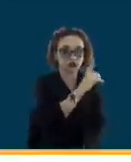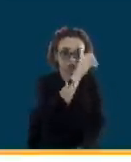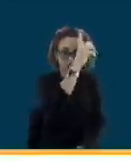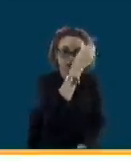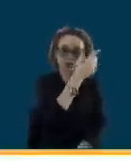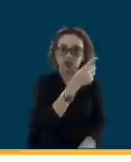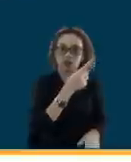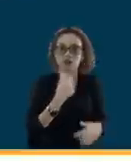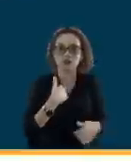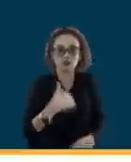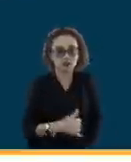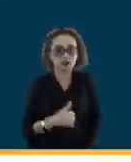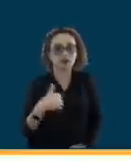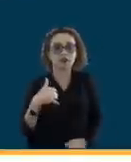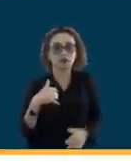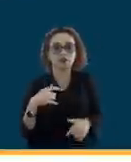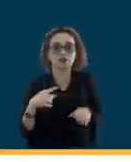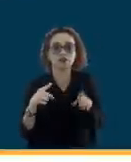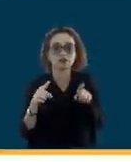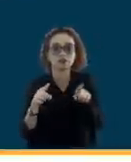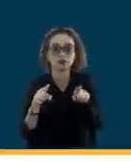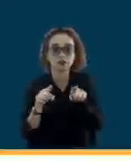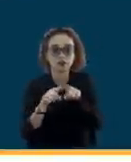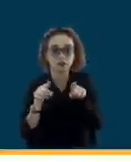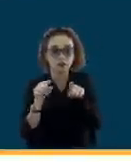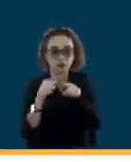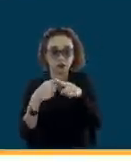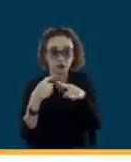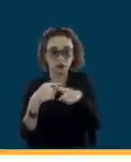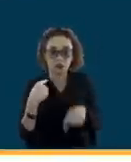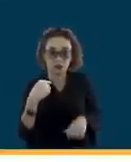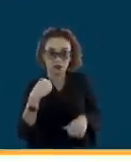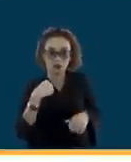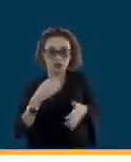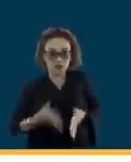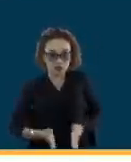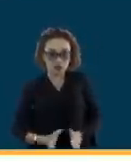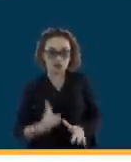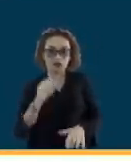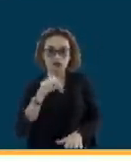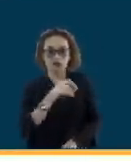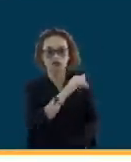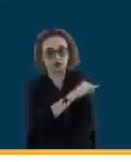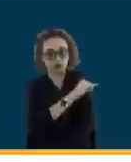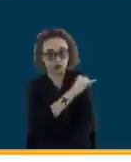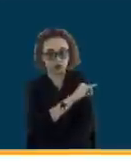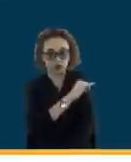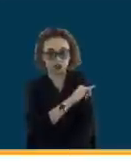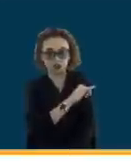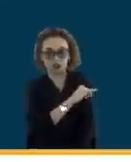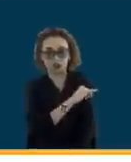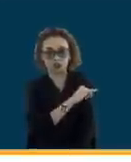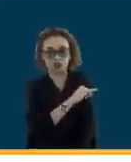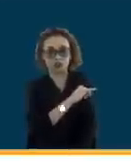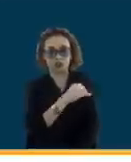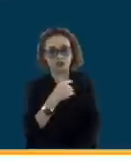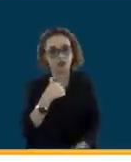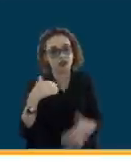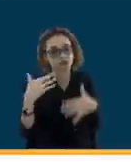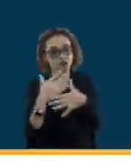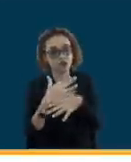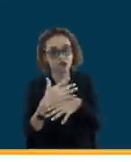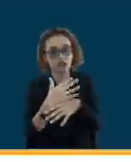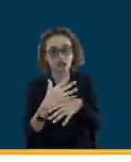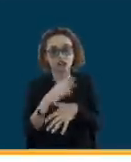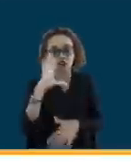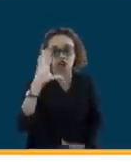orgulhoso, em primeiro lugar, porque eu sou nascido no estado do Rio de Janeiro, na minha querida cidade de